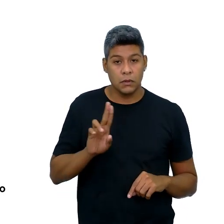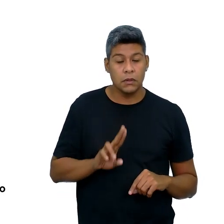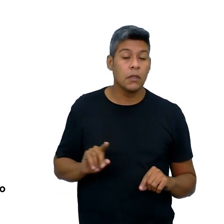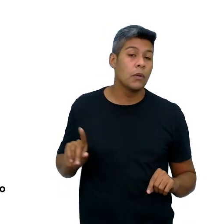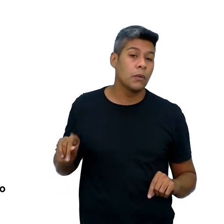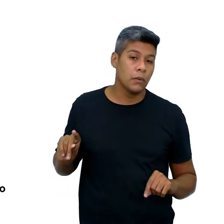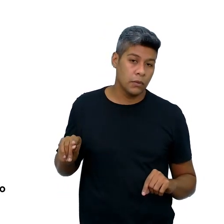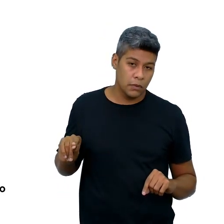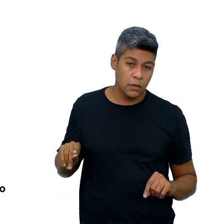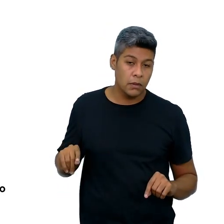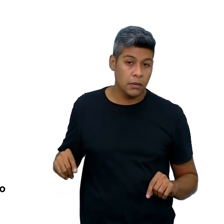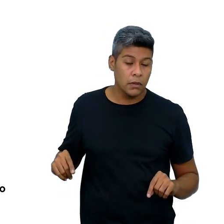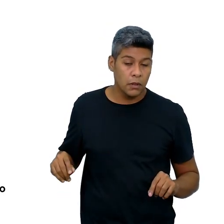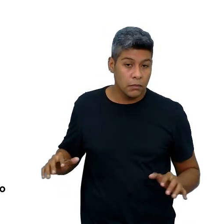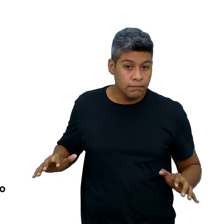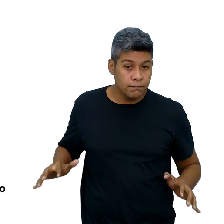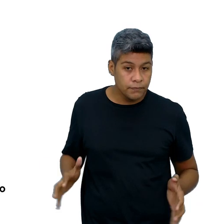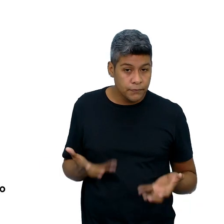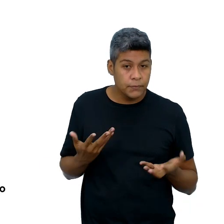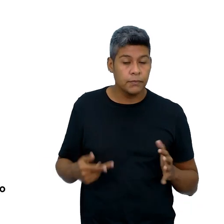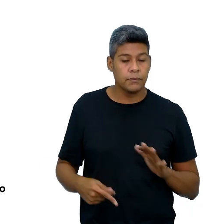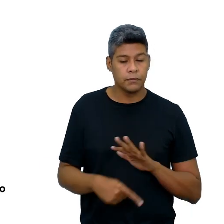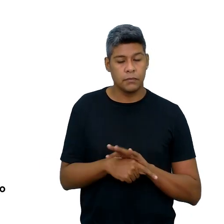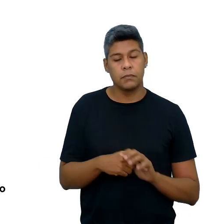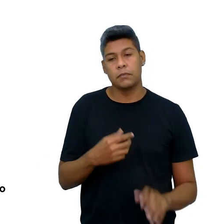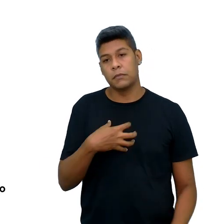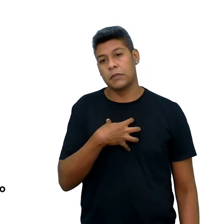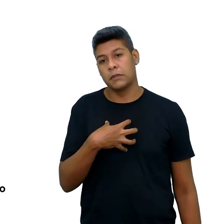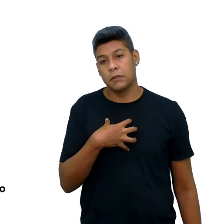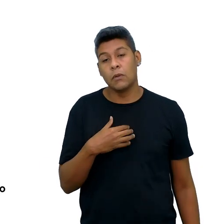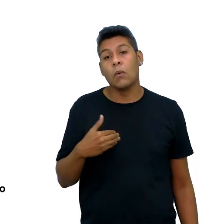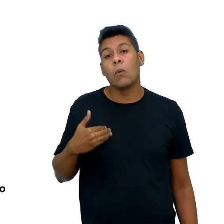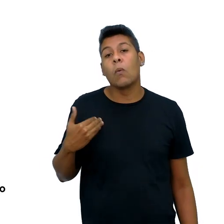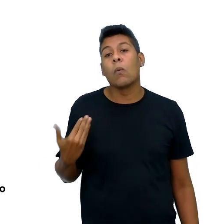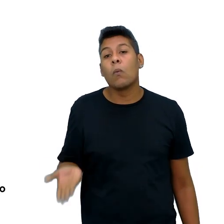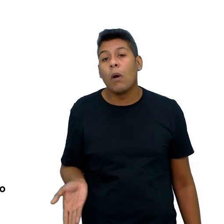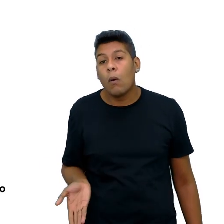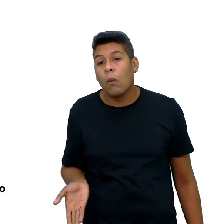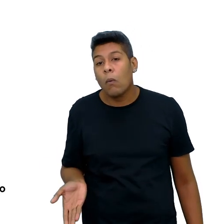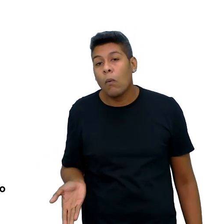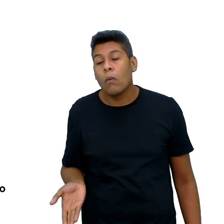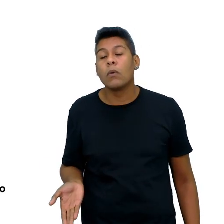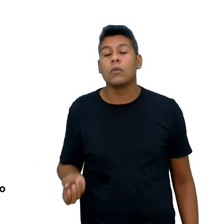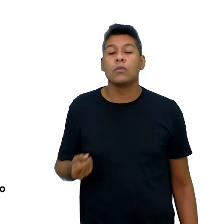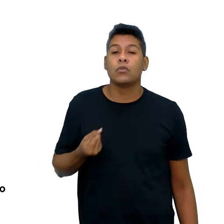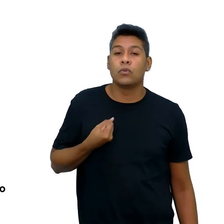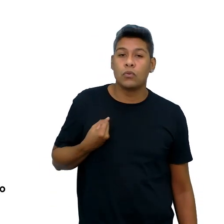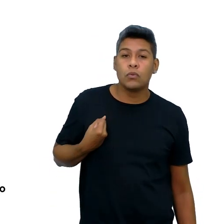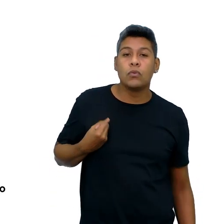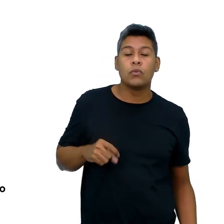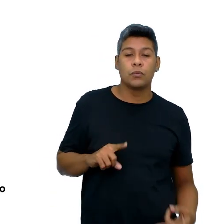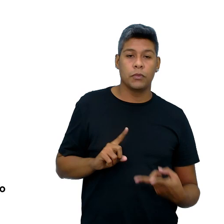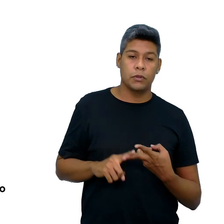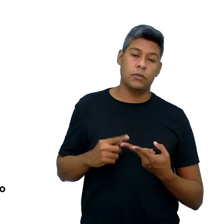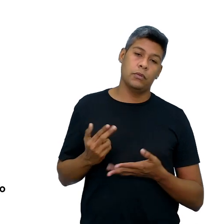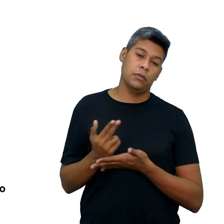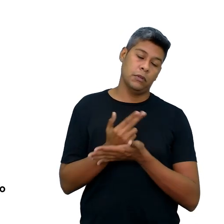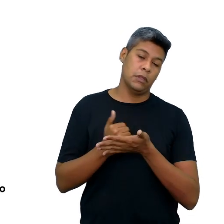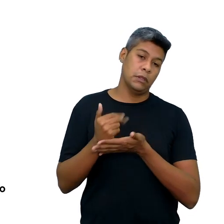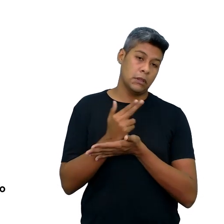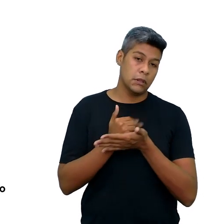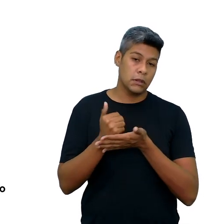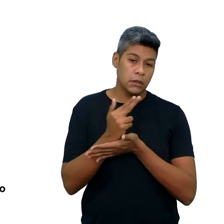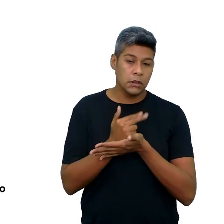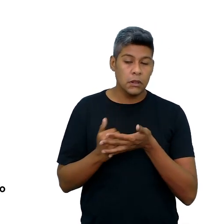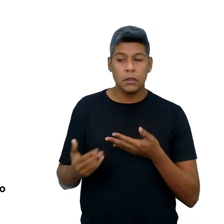autor para provocar os efeitos de sentido. E quais são esses recursos? Os números, as ilustrações de cenas,